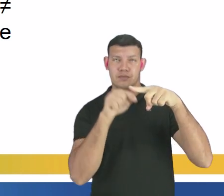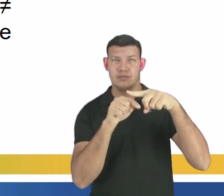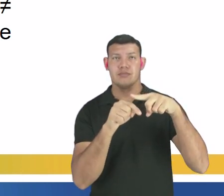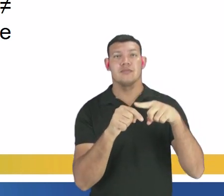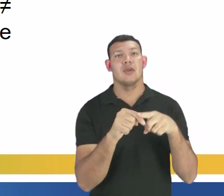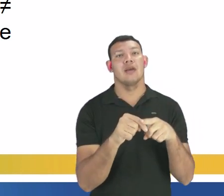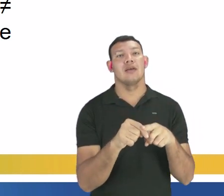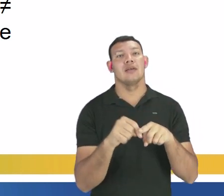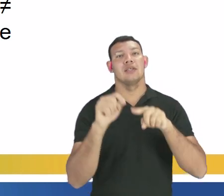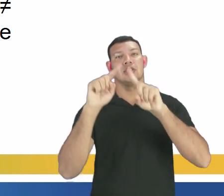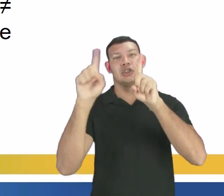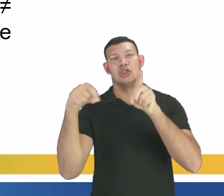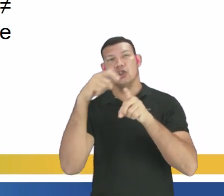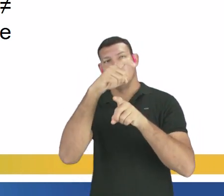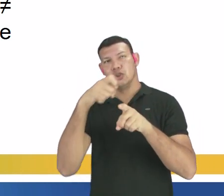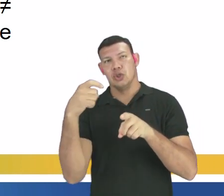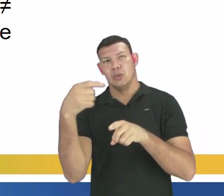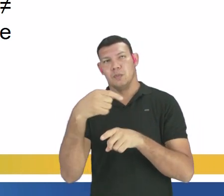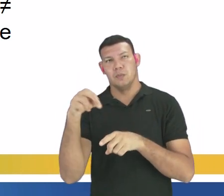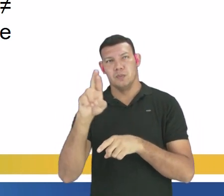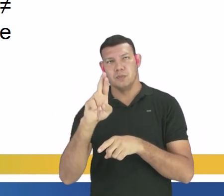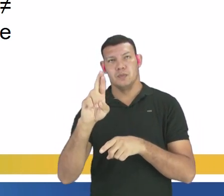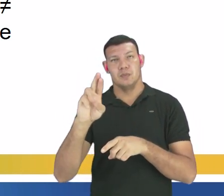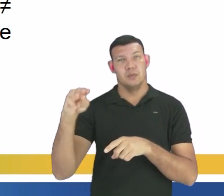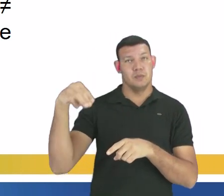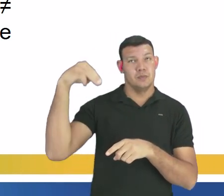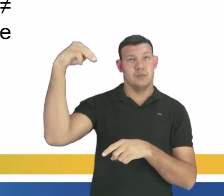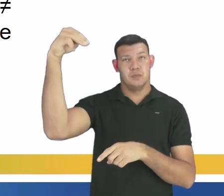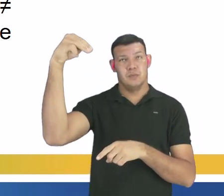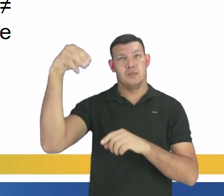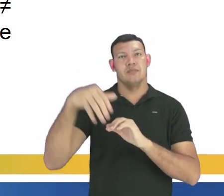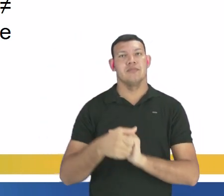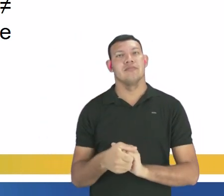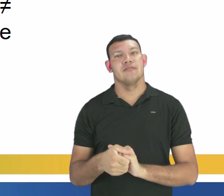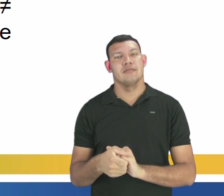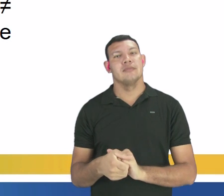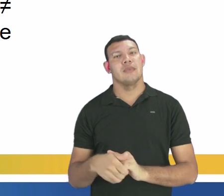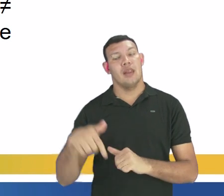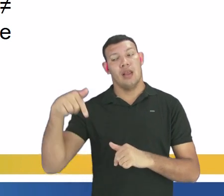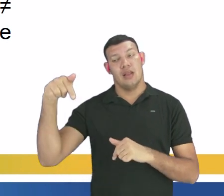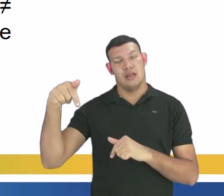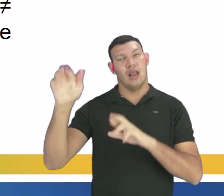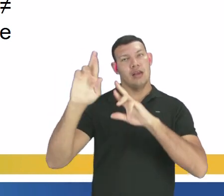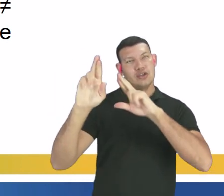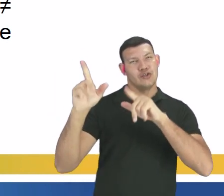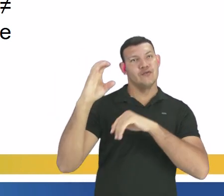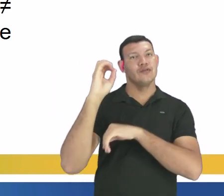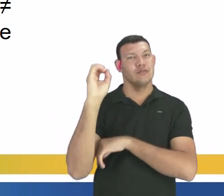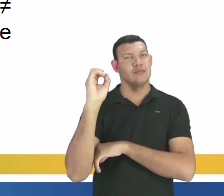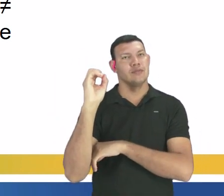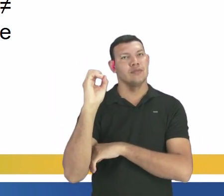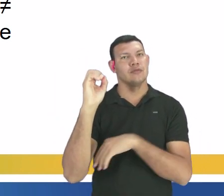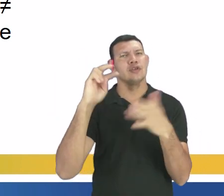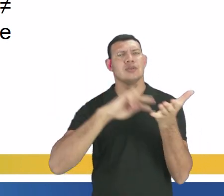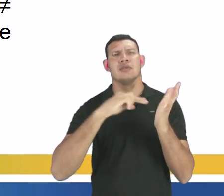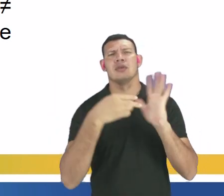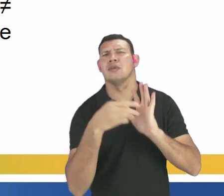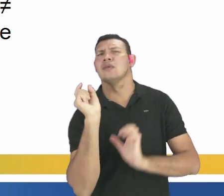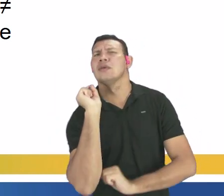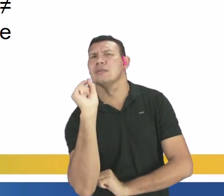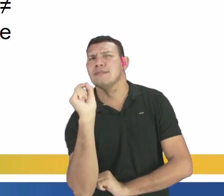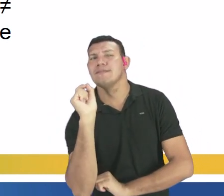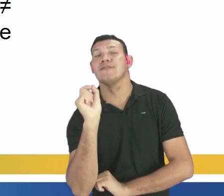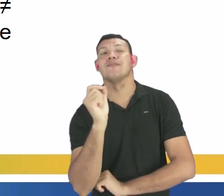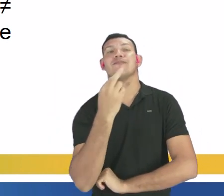menos r elevado a m, e que essa condição da q de r diferente de 0 significa que essa